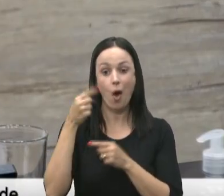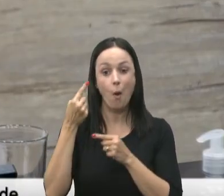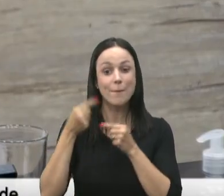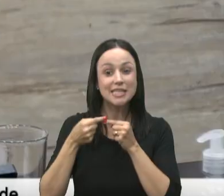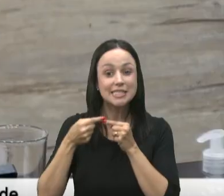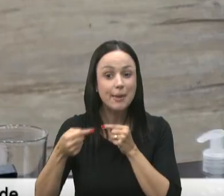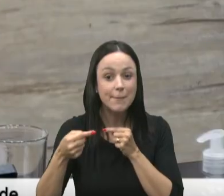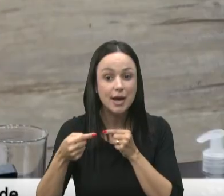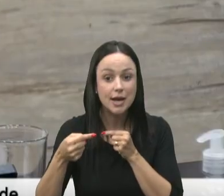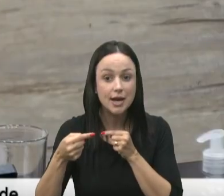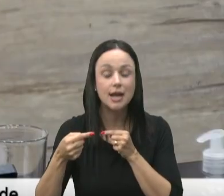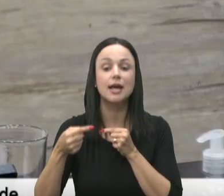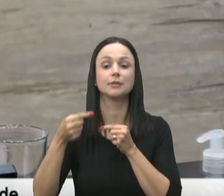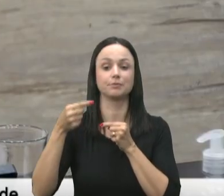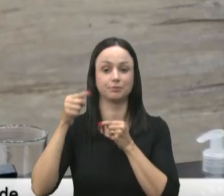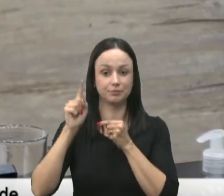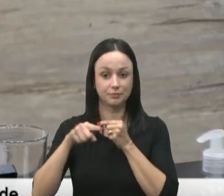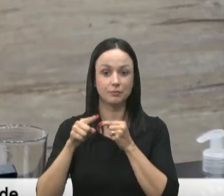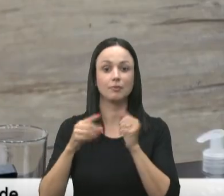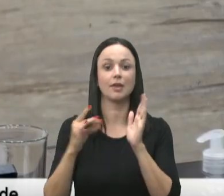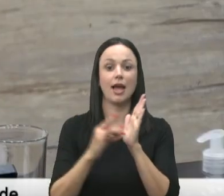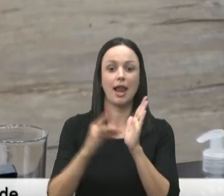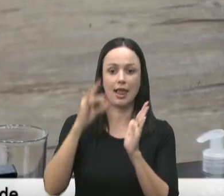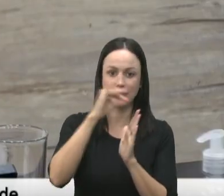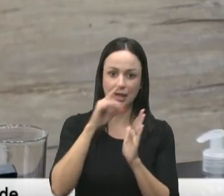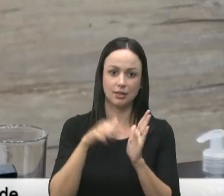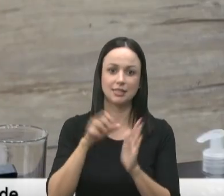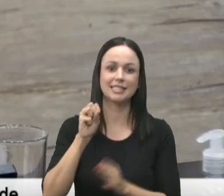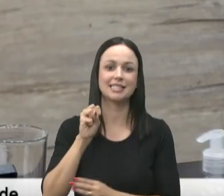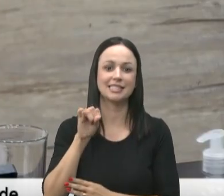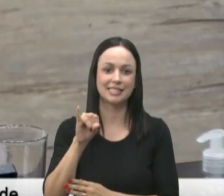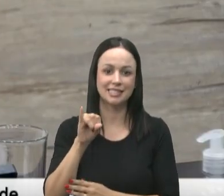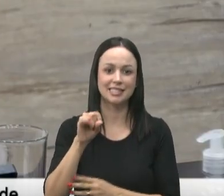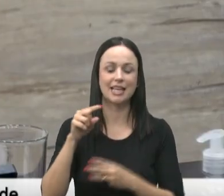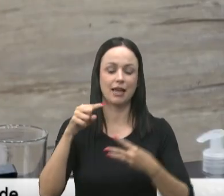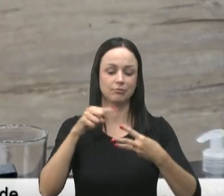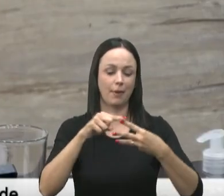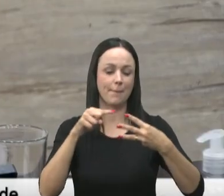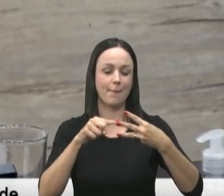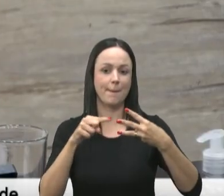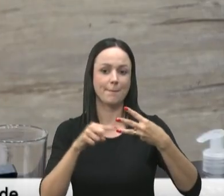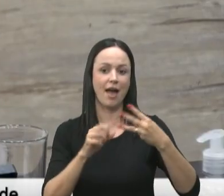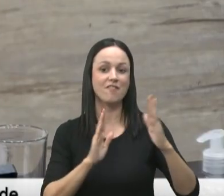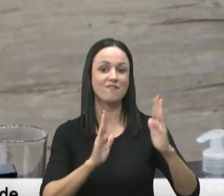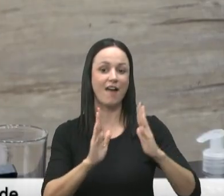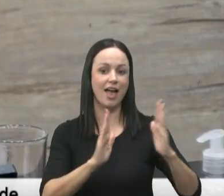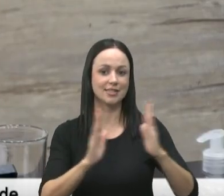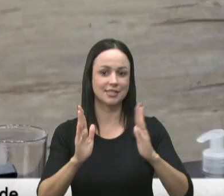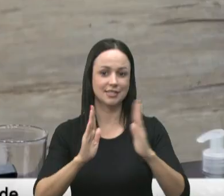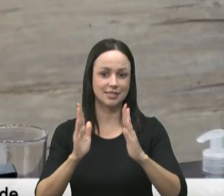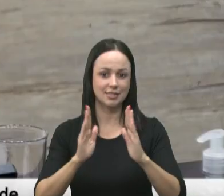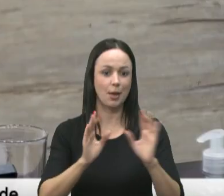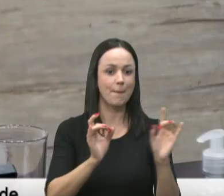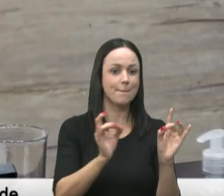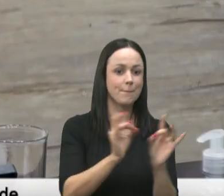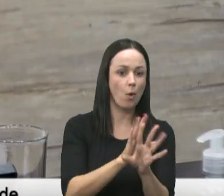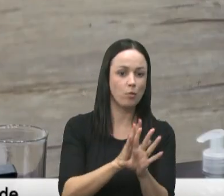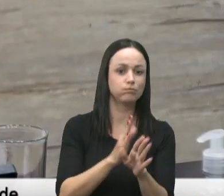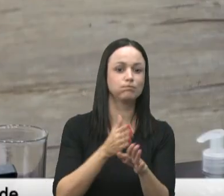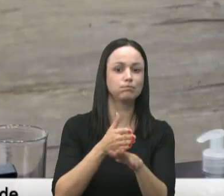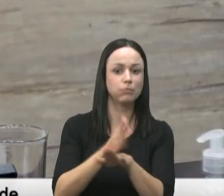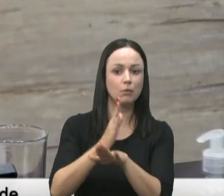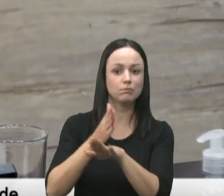ela passa a ir ao calendário se as 3 fases se consagrarem com